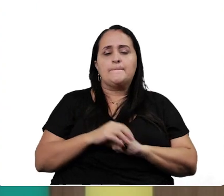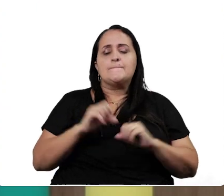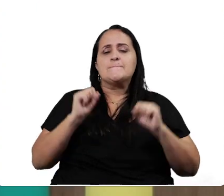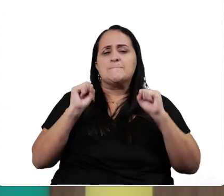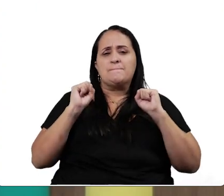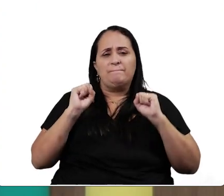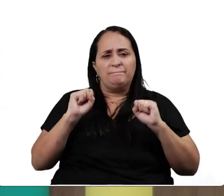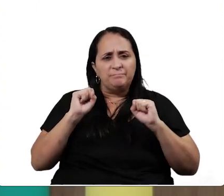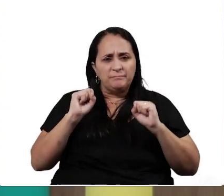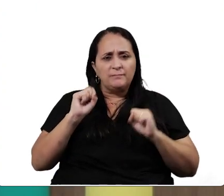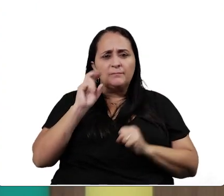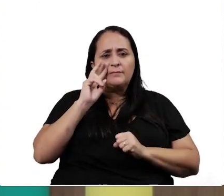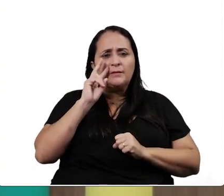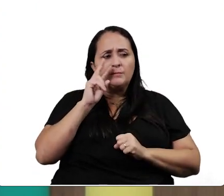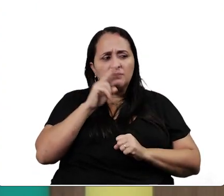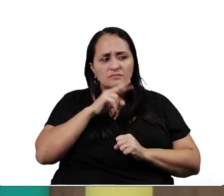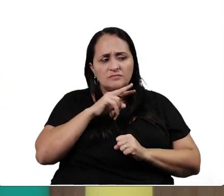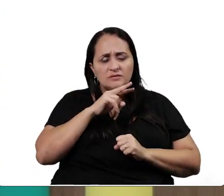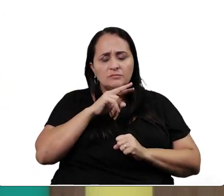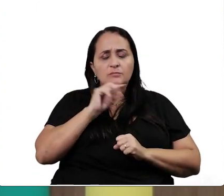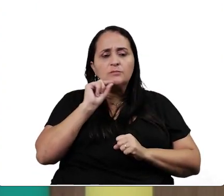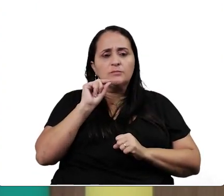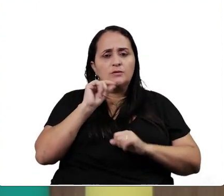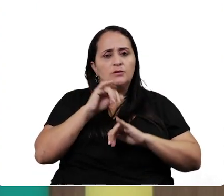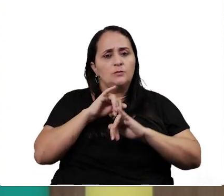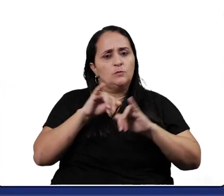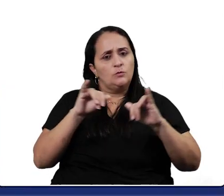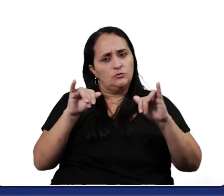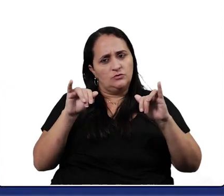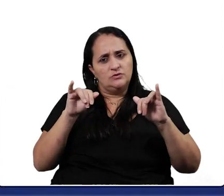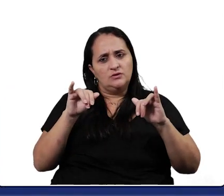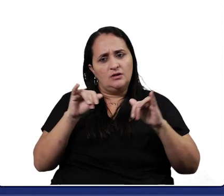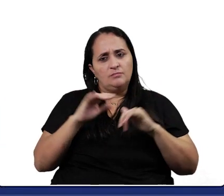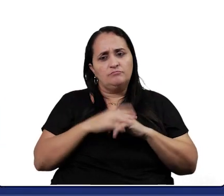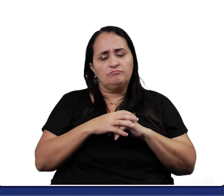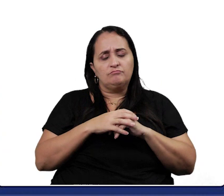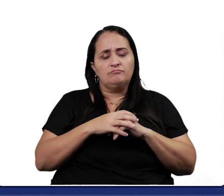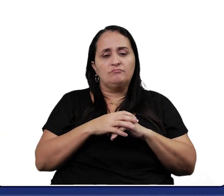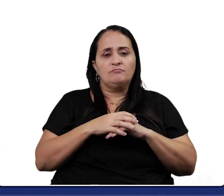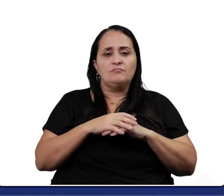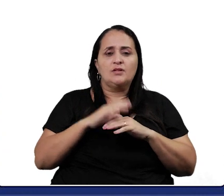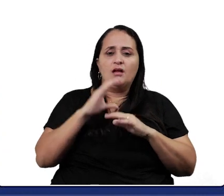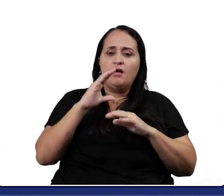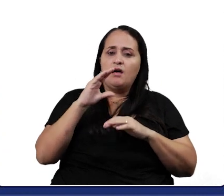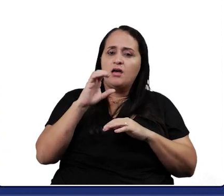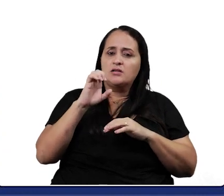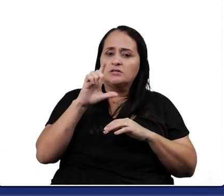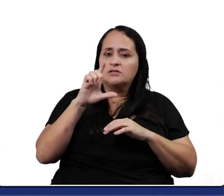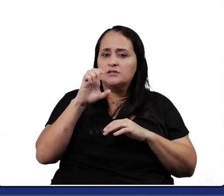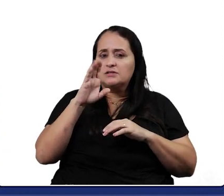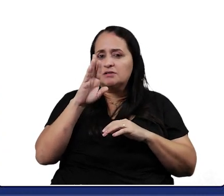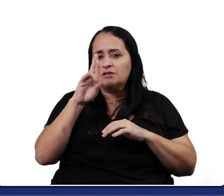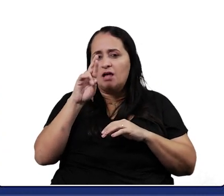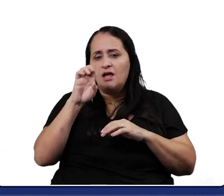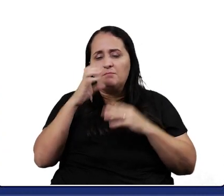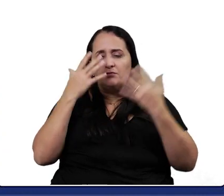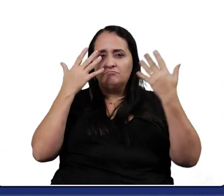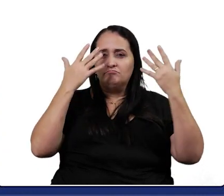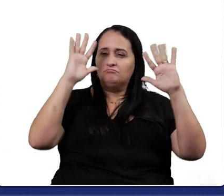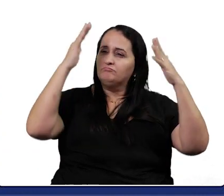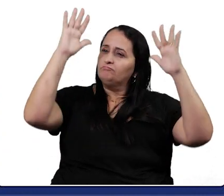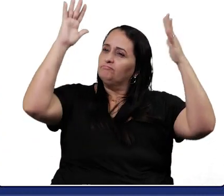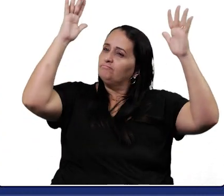já podemos ver que isso aqui se trata de uma notícia. A célebre frase, o importante não é vencer,